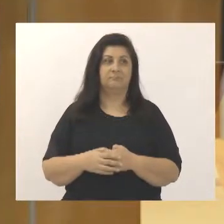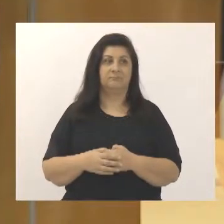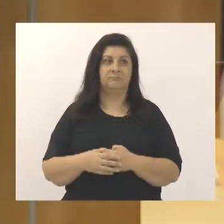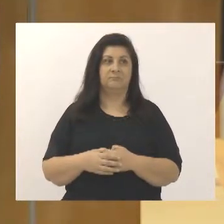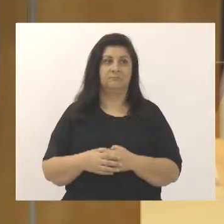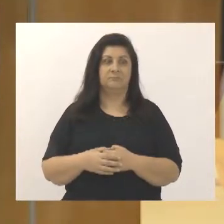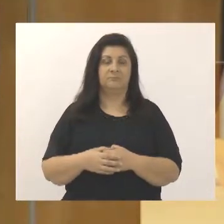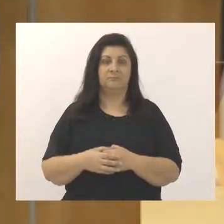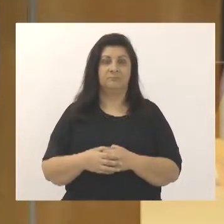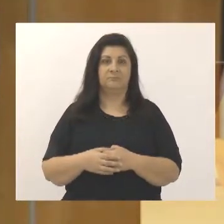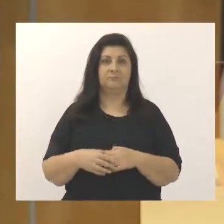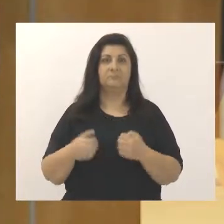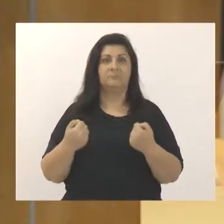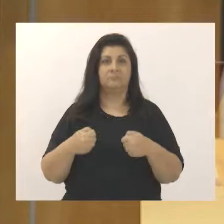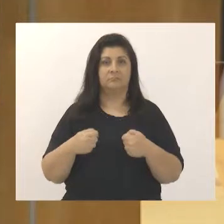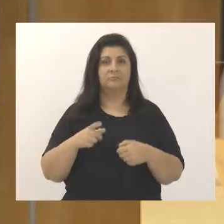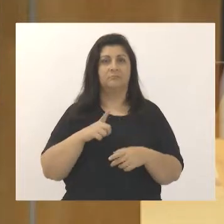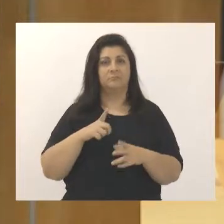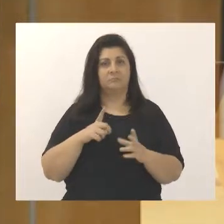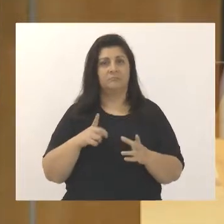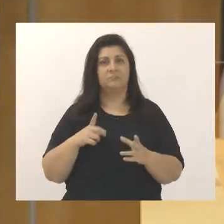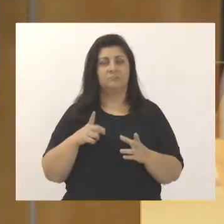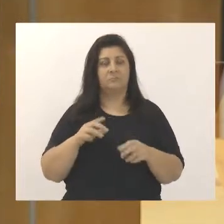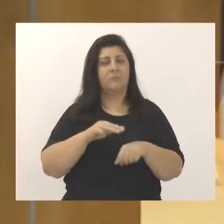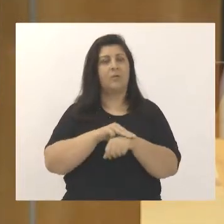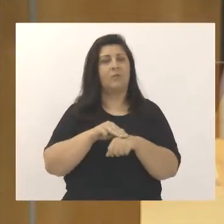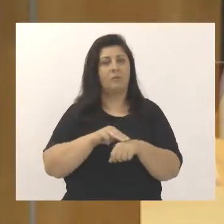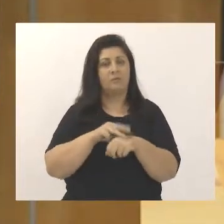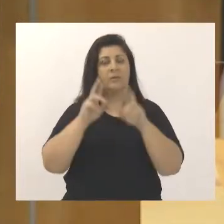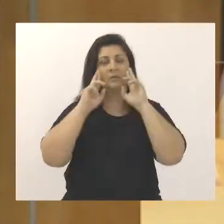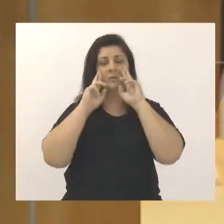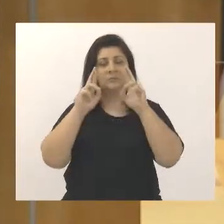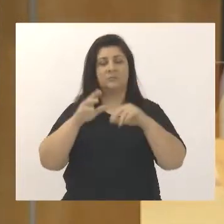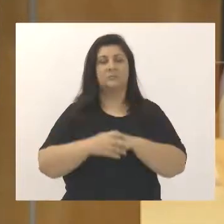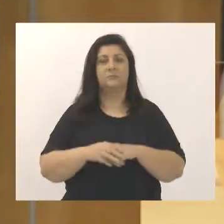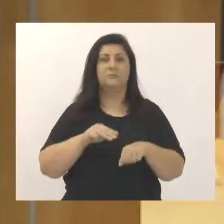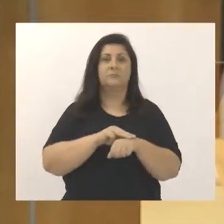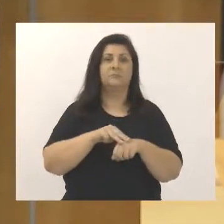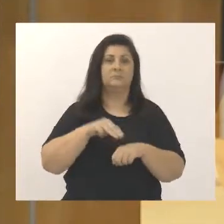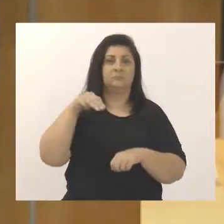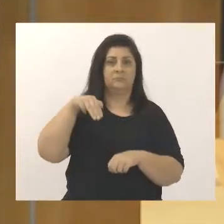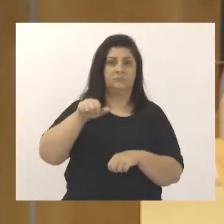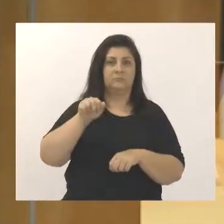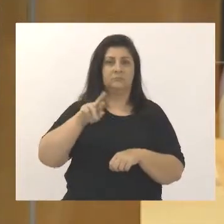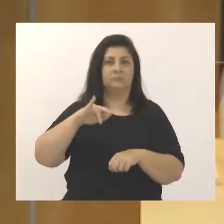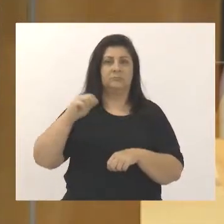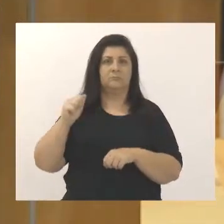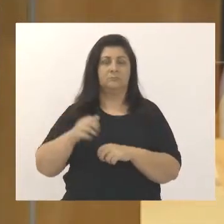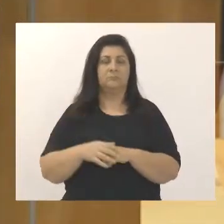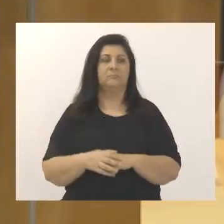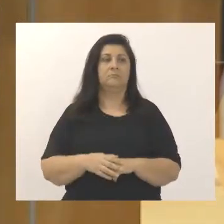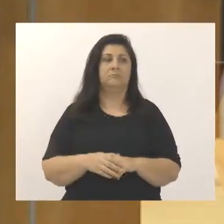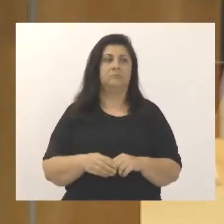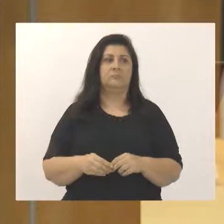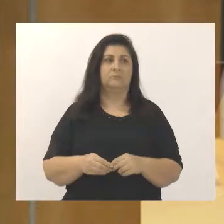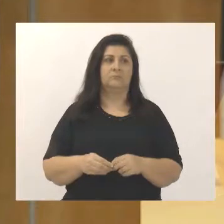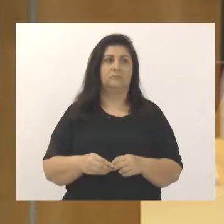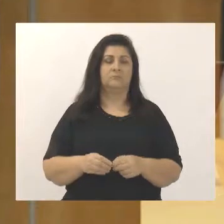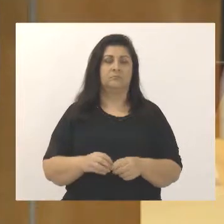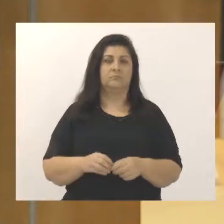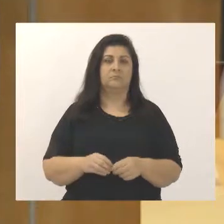que ter um pouco de bom senso. Estive conversando muito com a doutora Márcia. Então, eu, por falta de